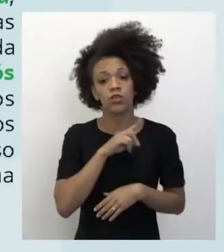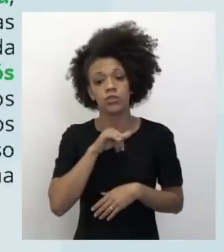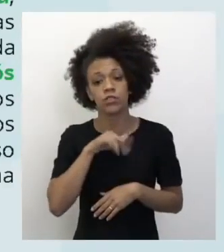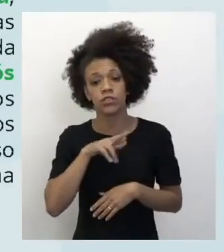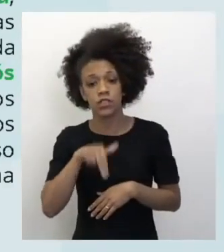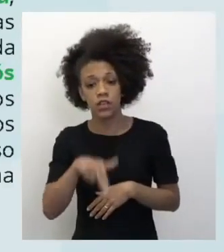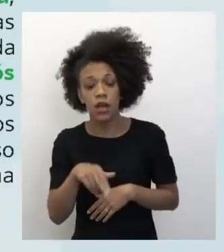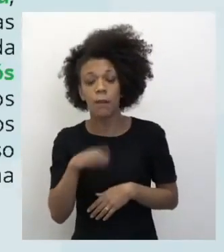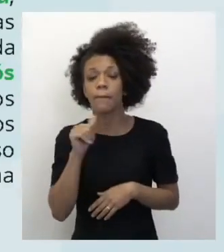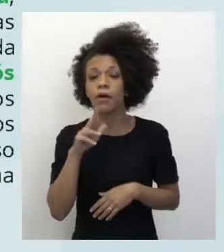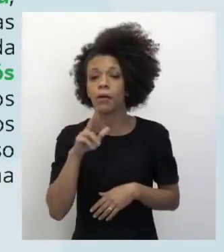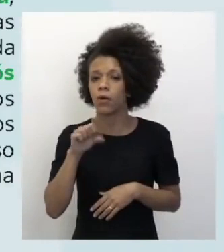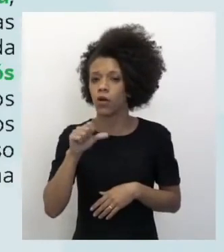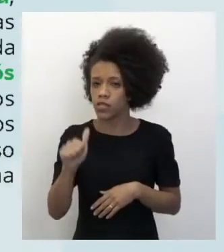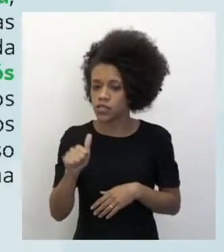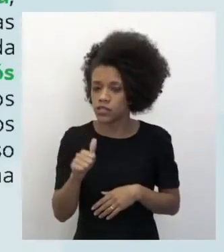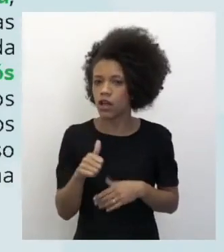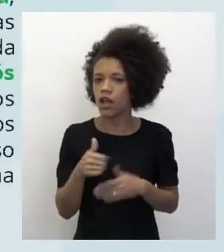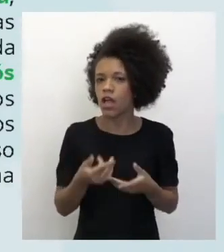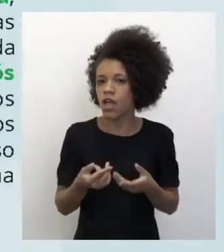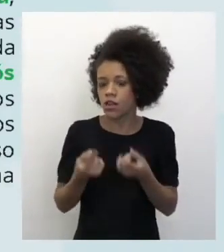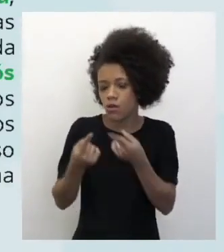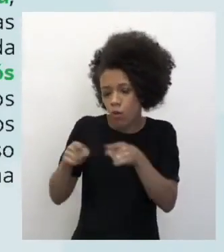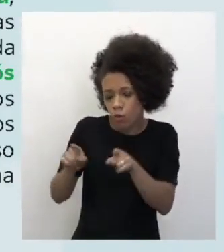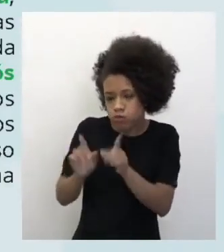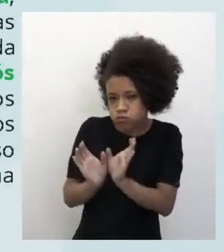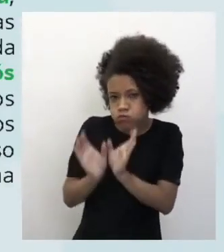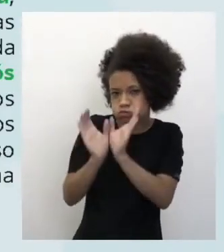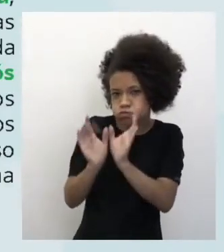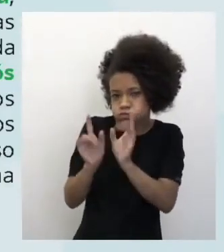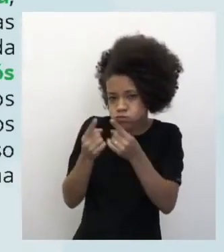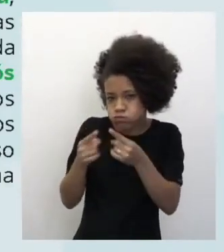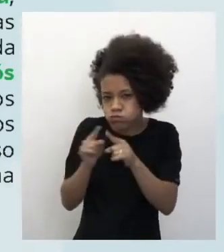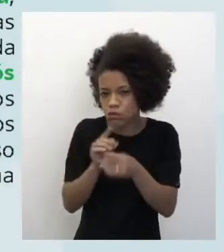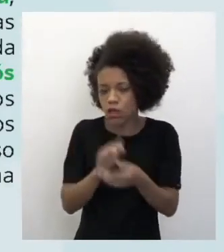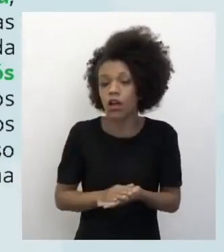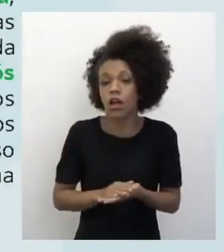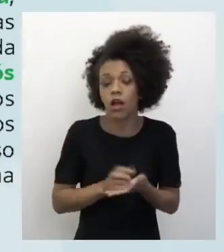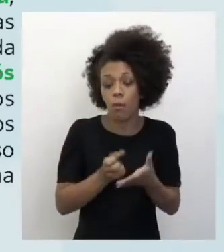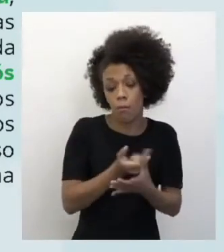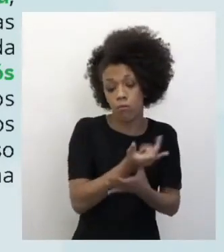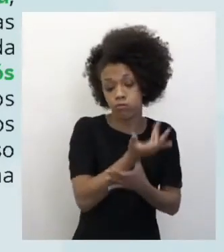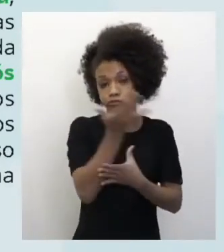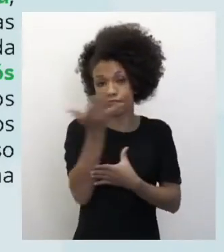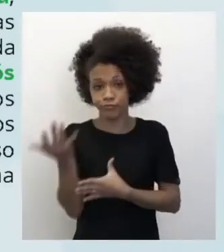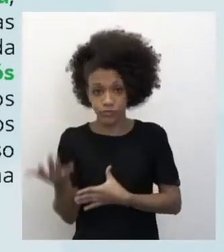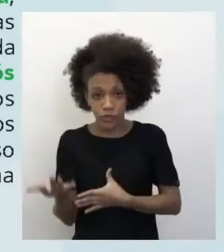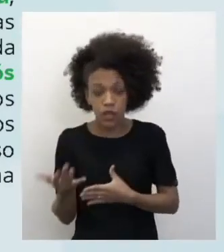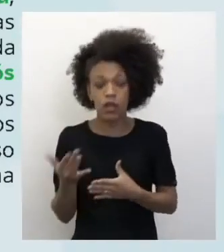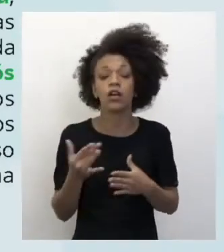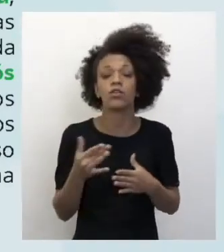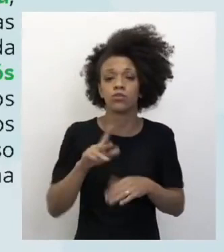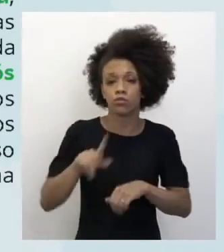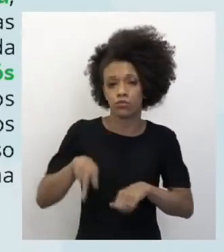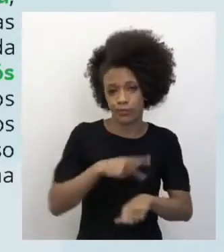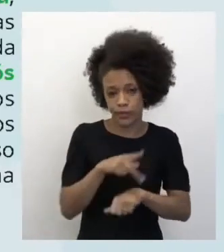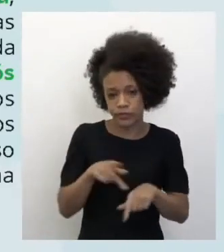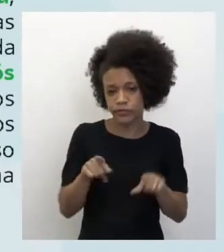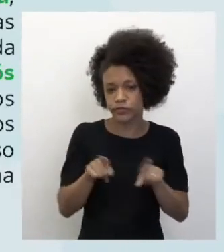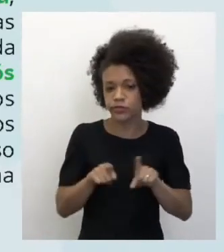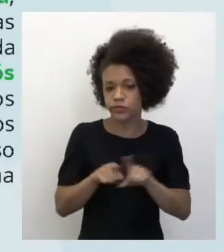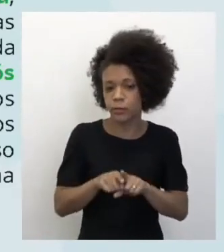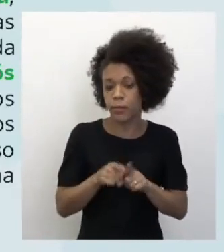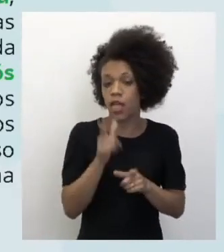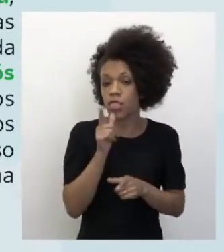importante compositor brasileiro, reproduziu em suas letras a pluralidade do país, especialmente a variedade da